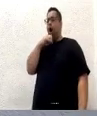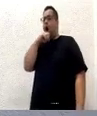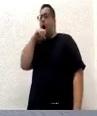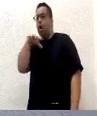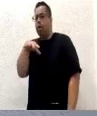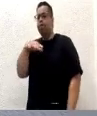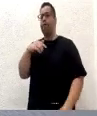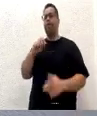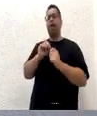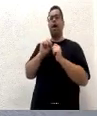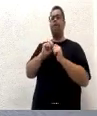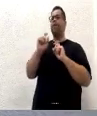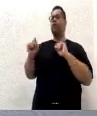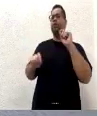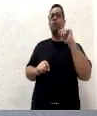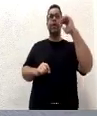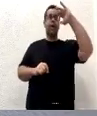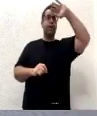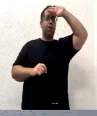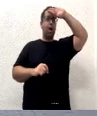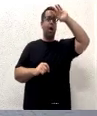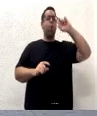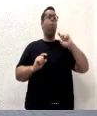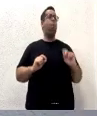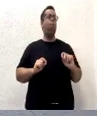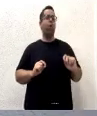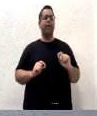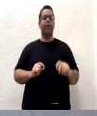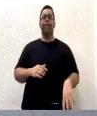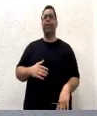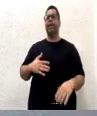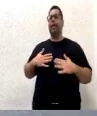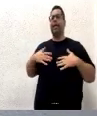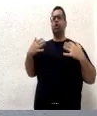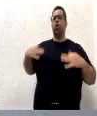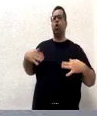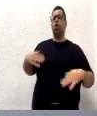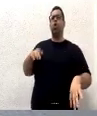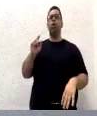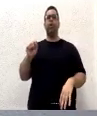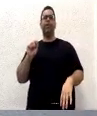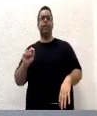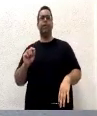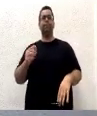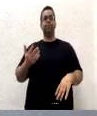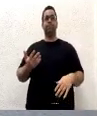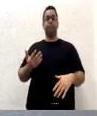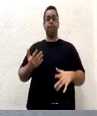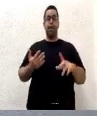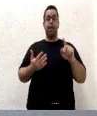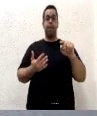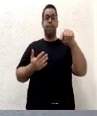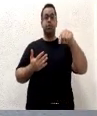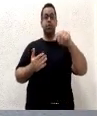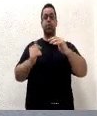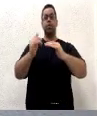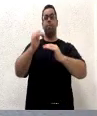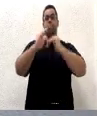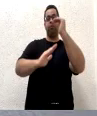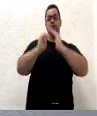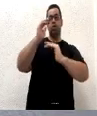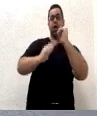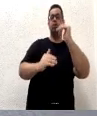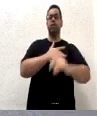febre, o que é que eu dou? Para hidratar, o que é que eu dou? Né, para cada passo. Então, o profissional de saúde tem obrigação de saber e